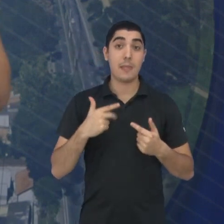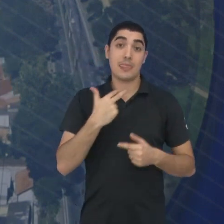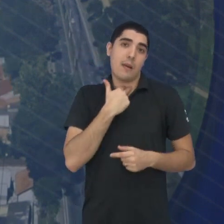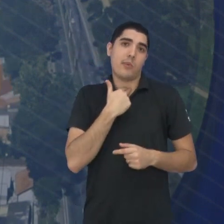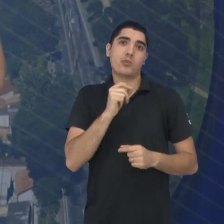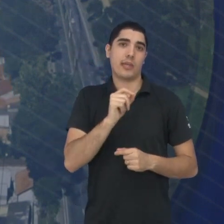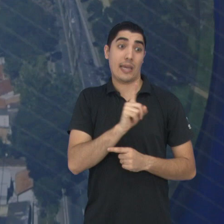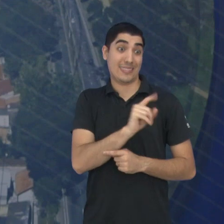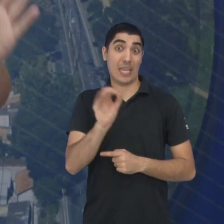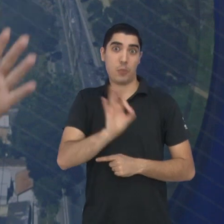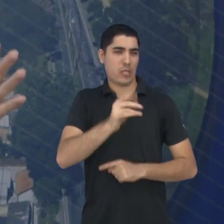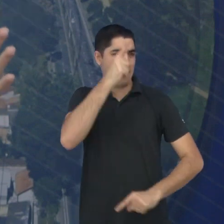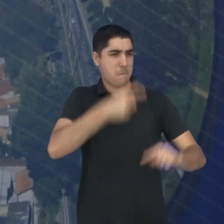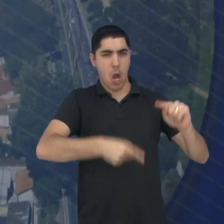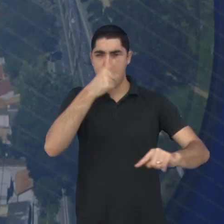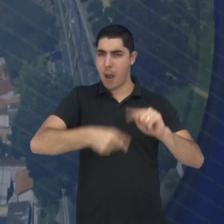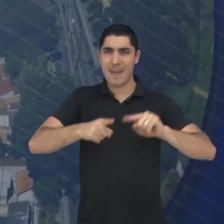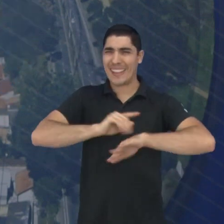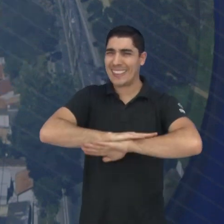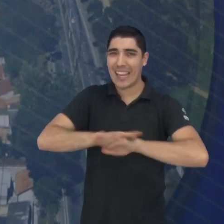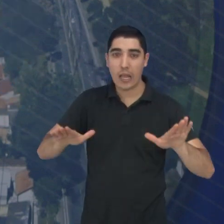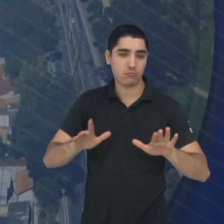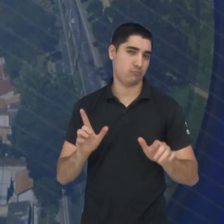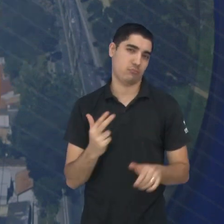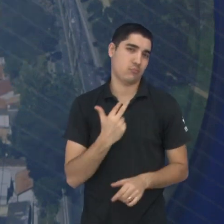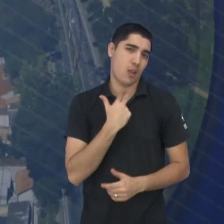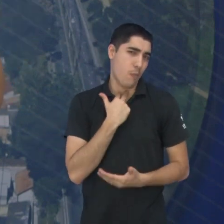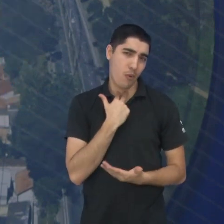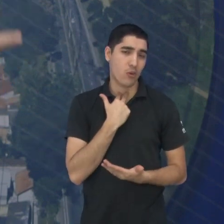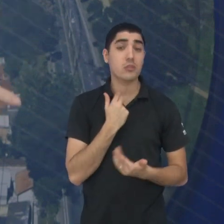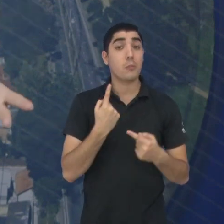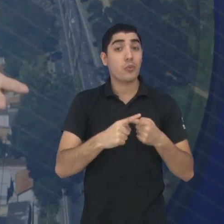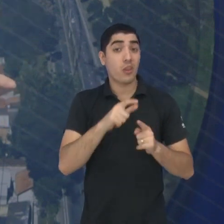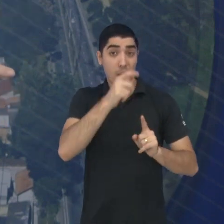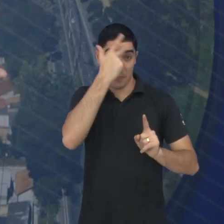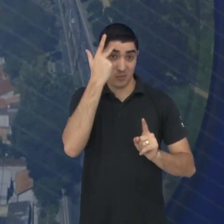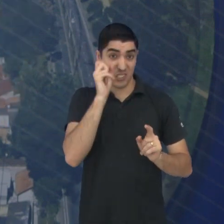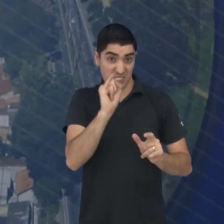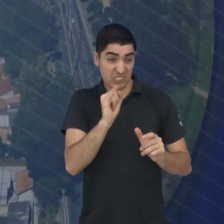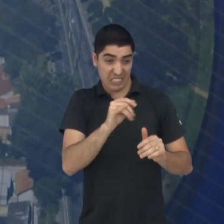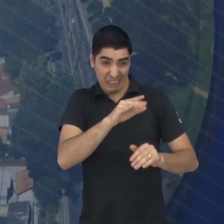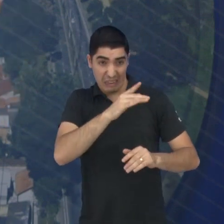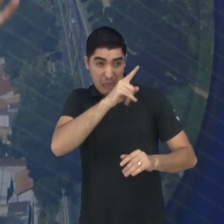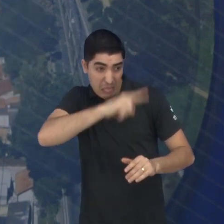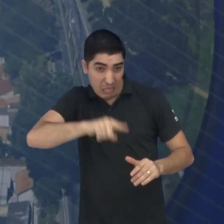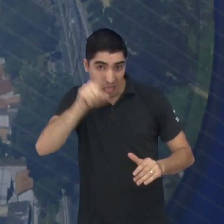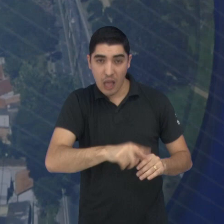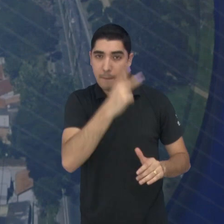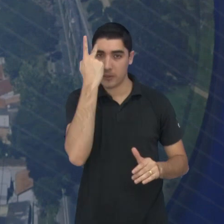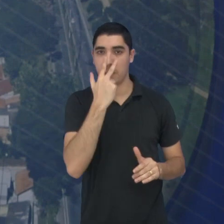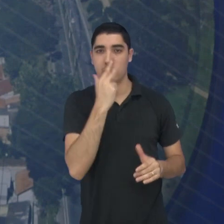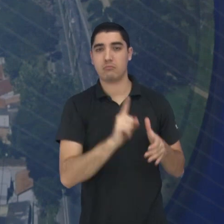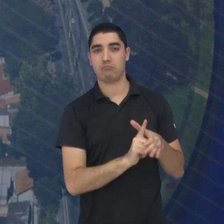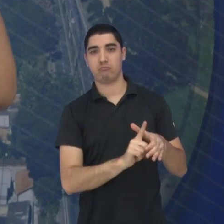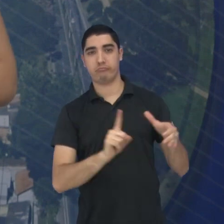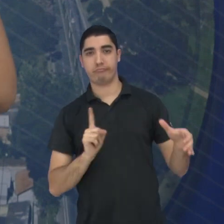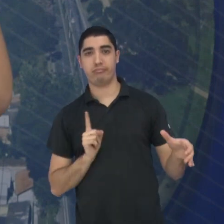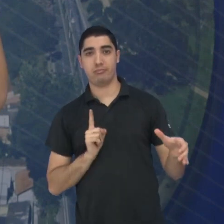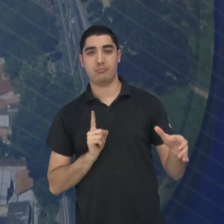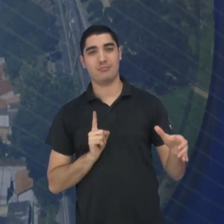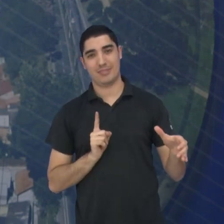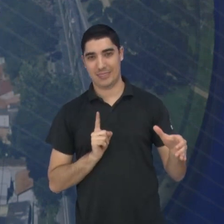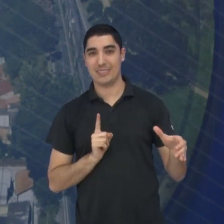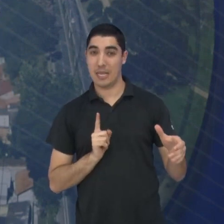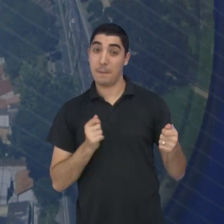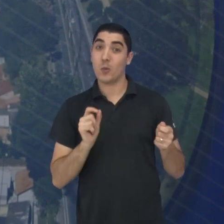né? Ela precisa ter uma relação com o mundo externo, até para que ela não se sinta excluída, né? E aí que eu acho que é o tendão de Aquiles,